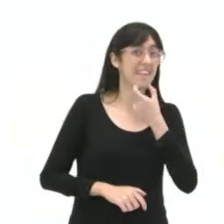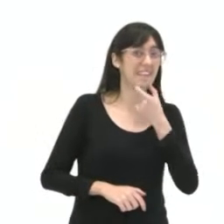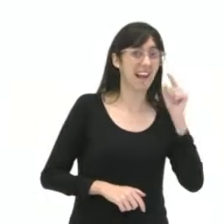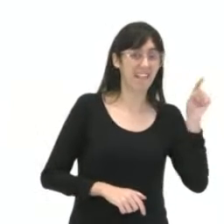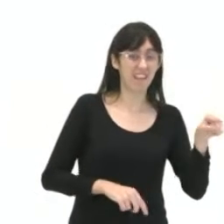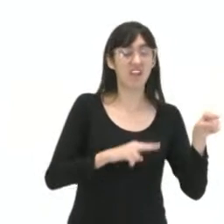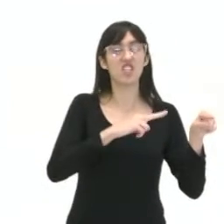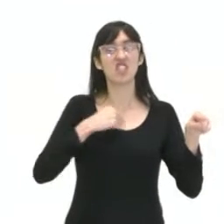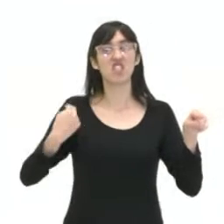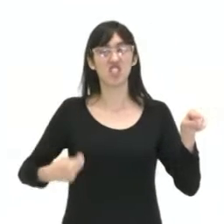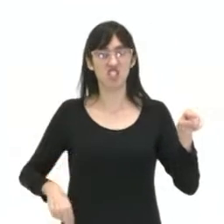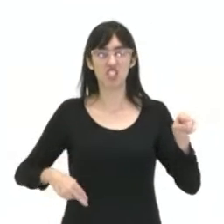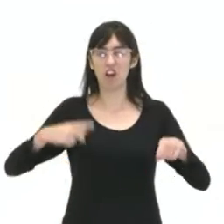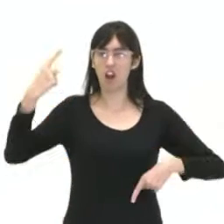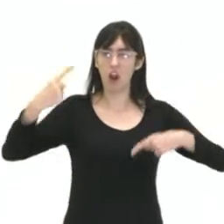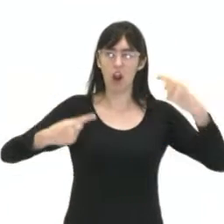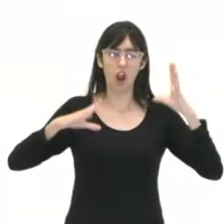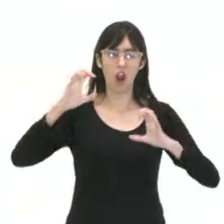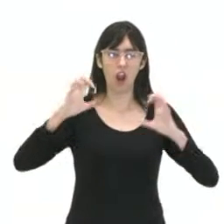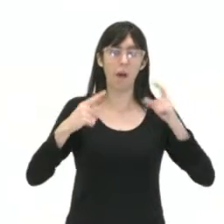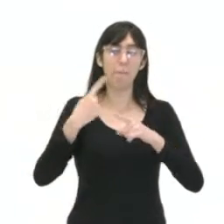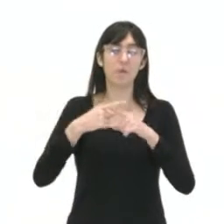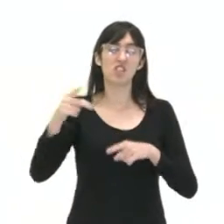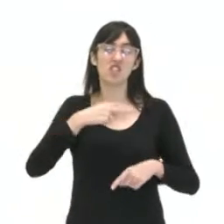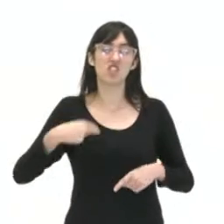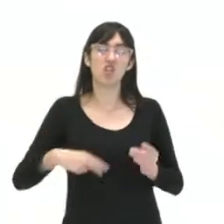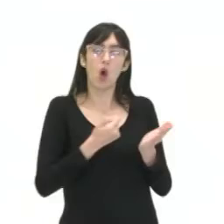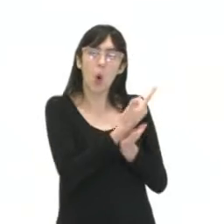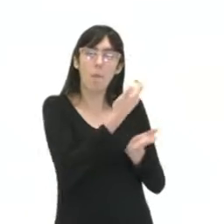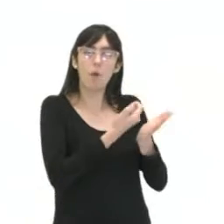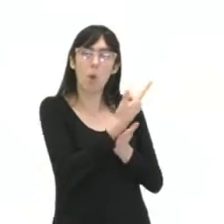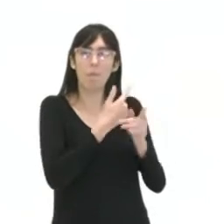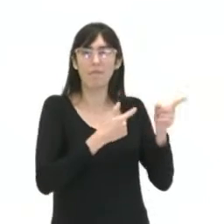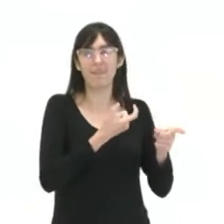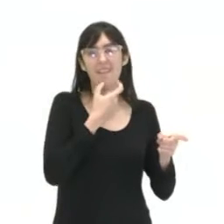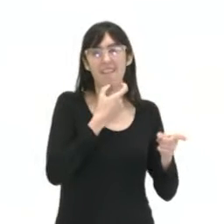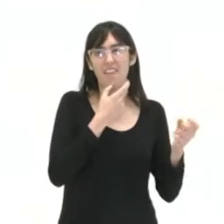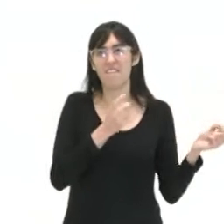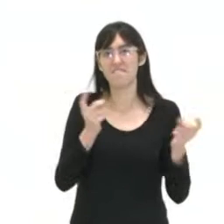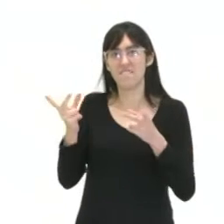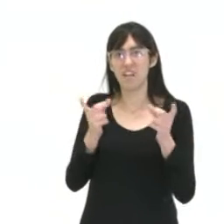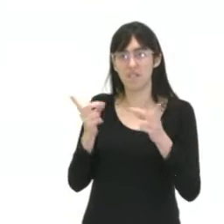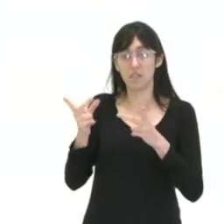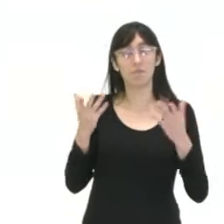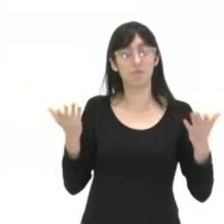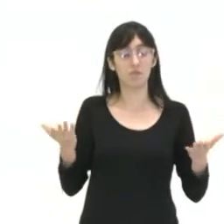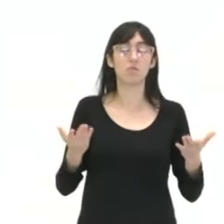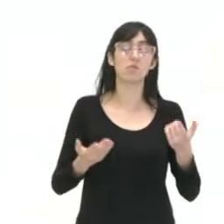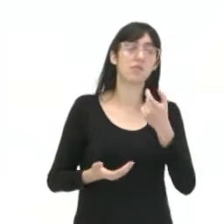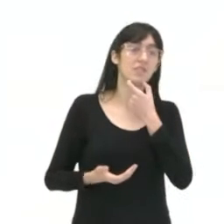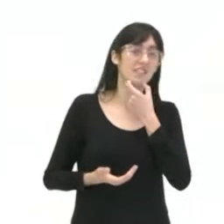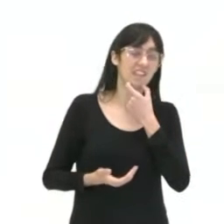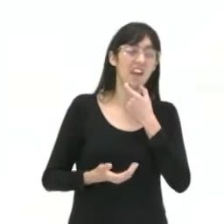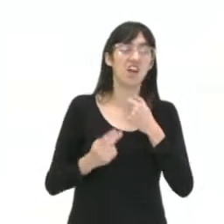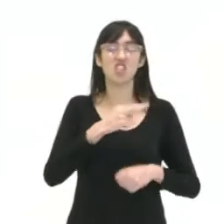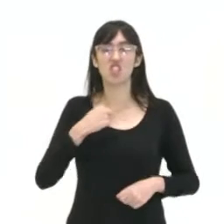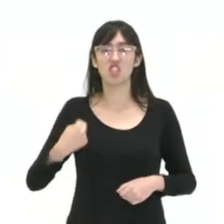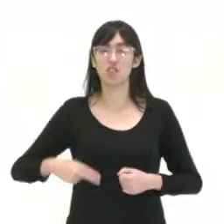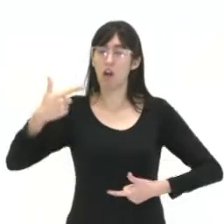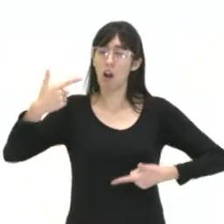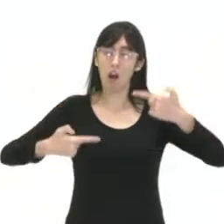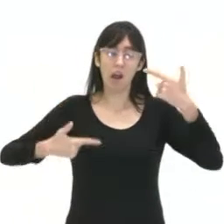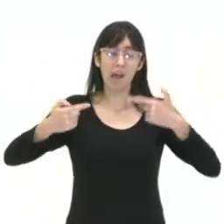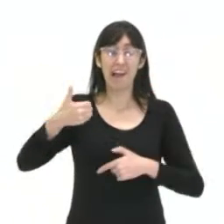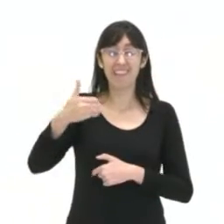e a China, que era um dos principais consumidores. Então, Inglaterra e China travam uma guerra que vai durar pelo menos 10